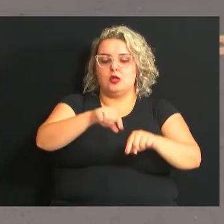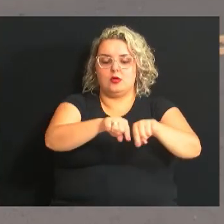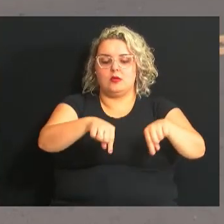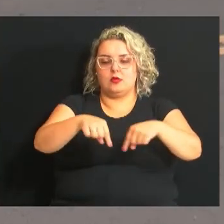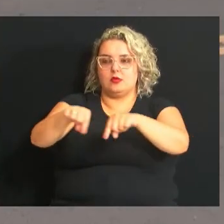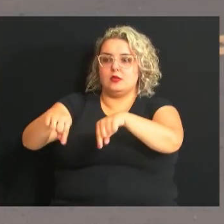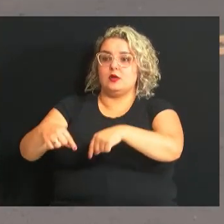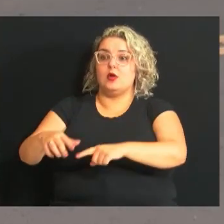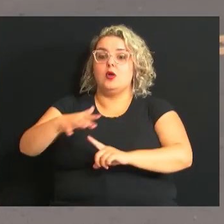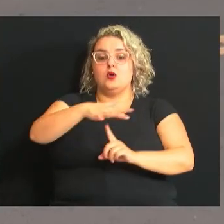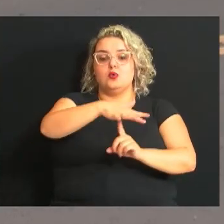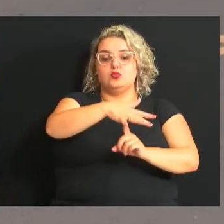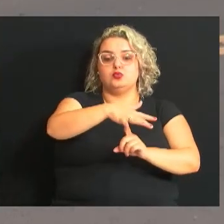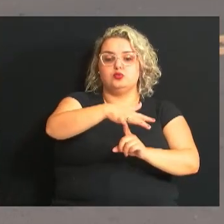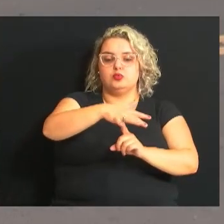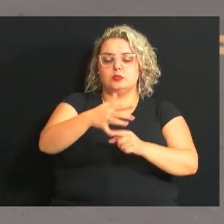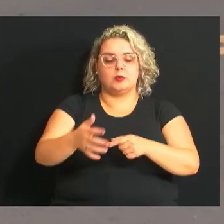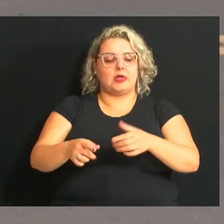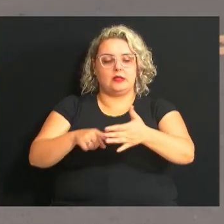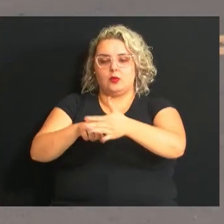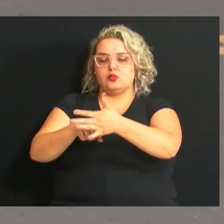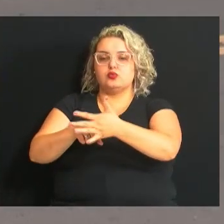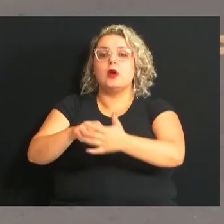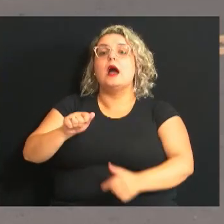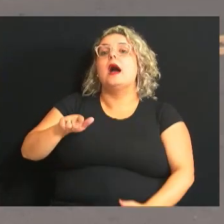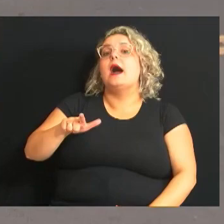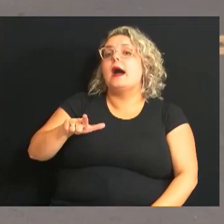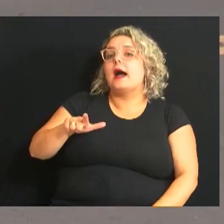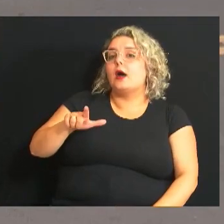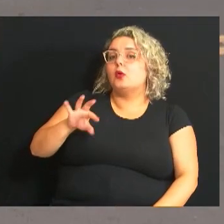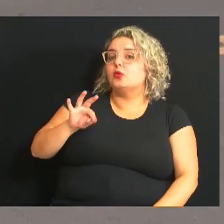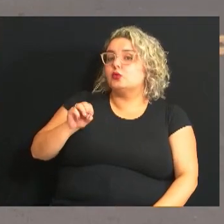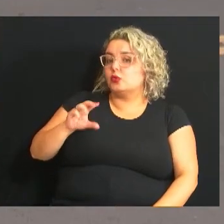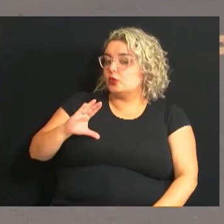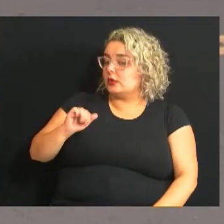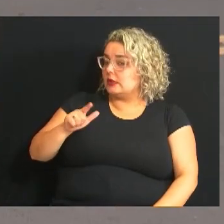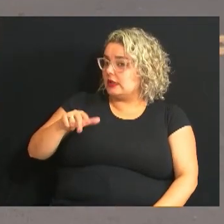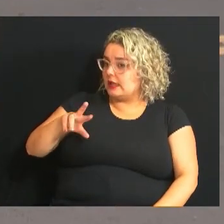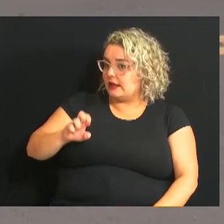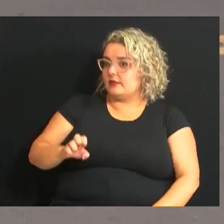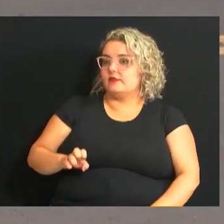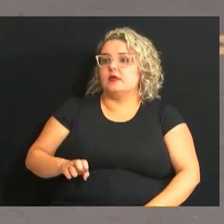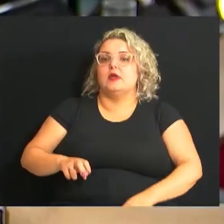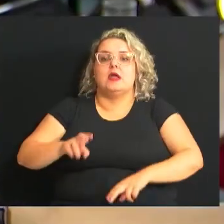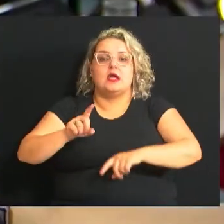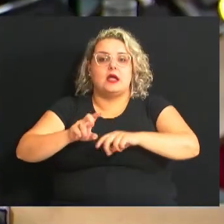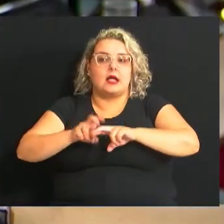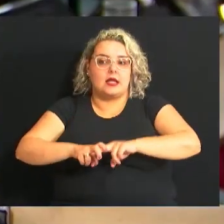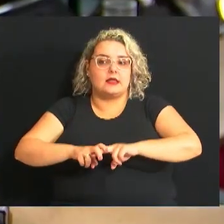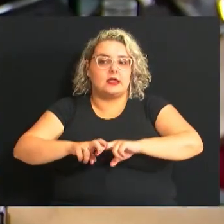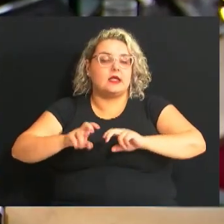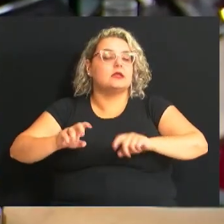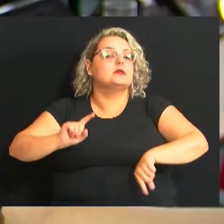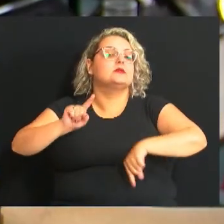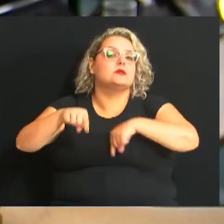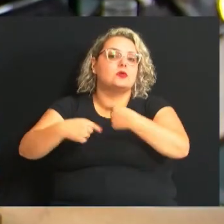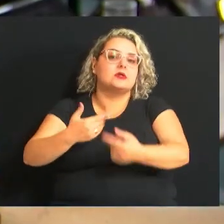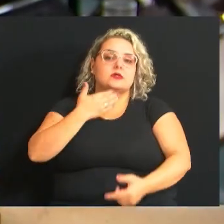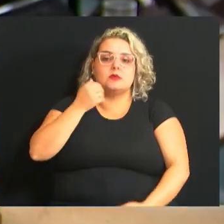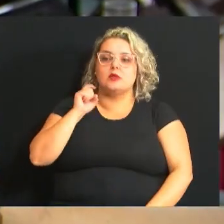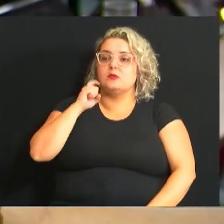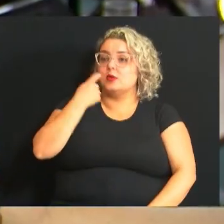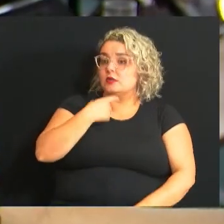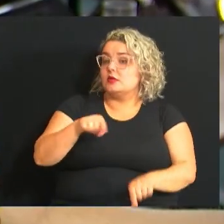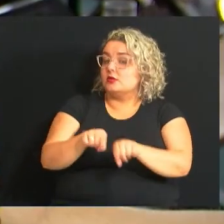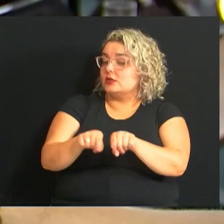ventiladores, autoclave, equipamento para odontologia, cadeiras e outras melhorias. Nós ouvimos os